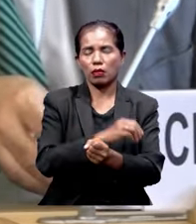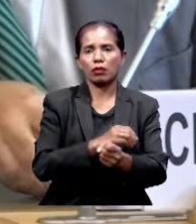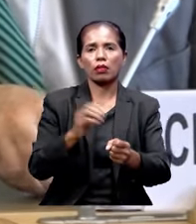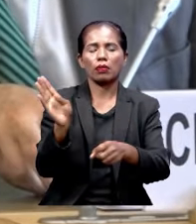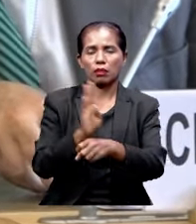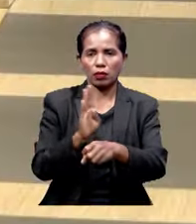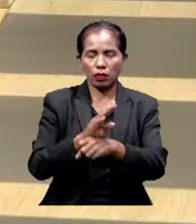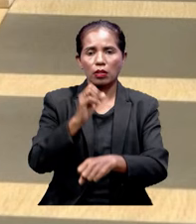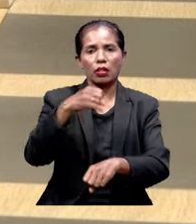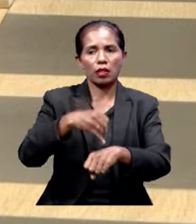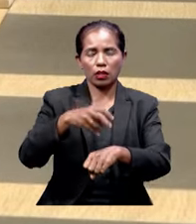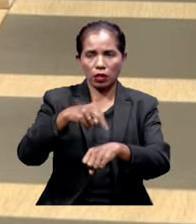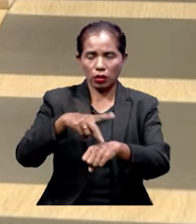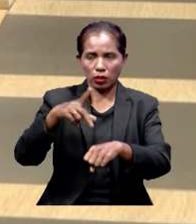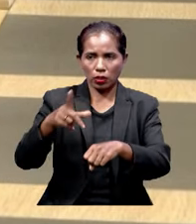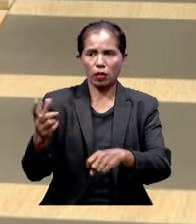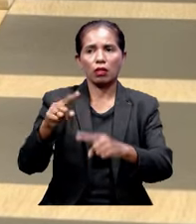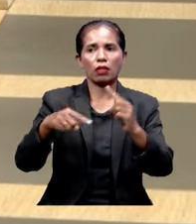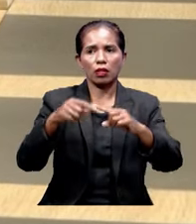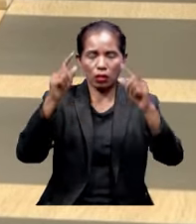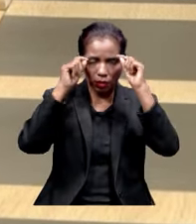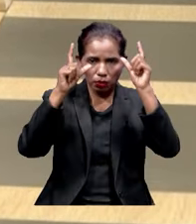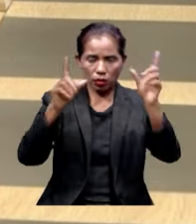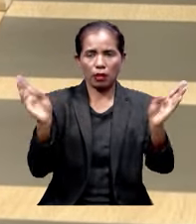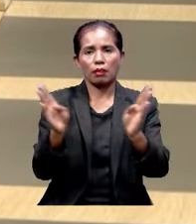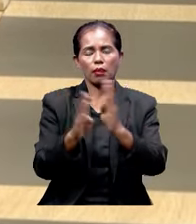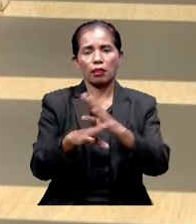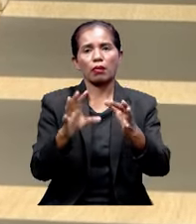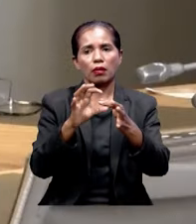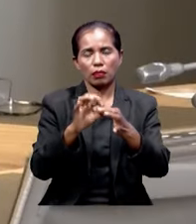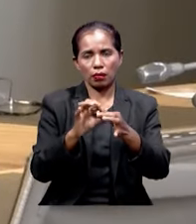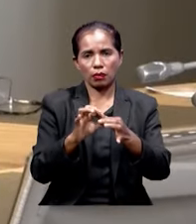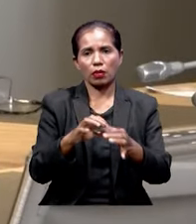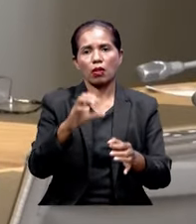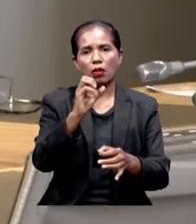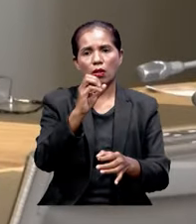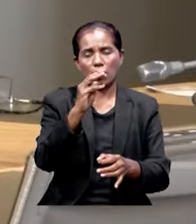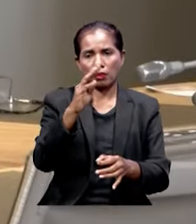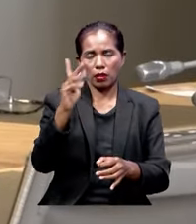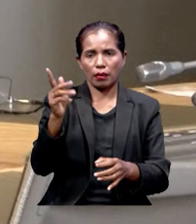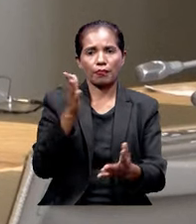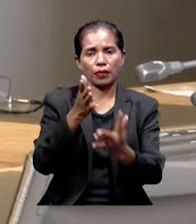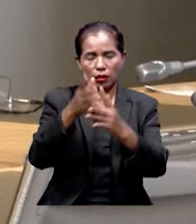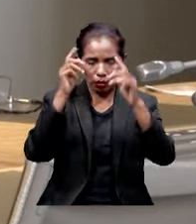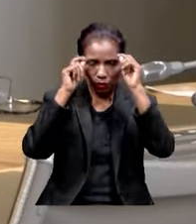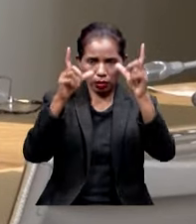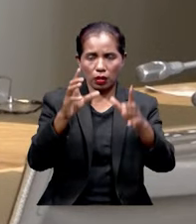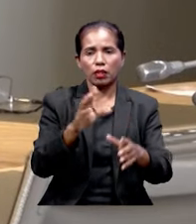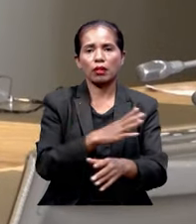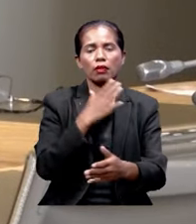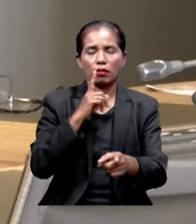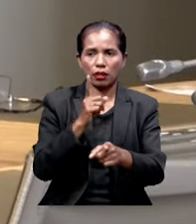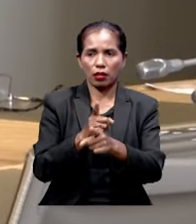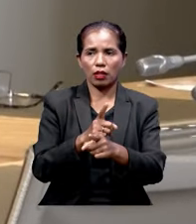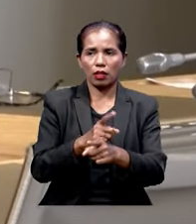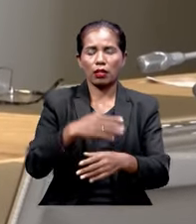no internacional, ba inhira Timor-Leste saiduni membro OMK. Honune adesão Timor-Leste ba OMK considerado no dar